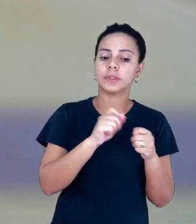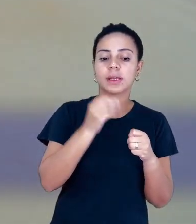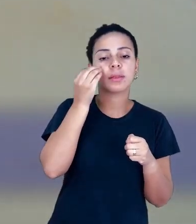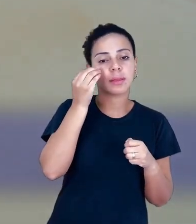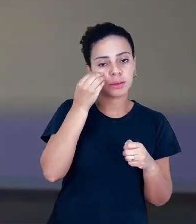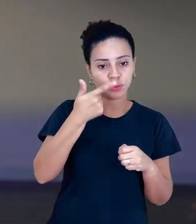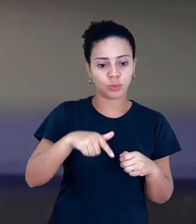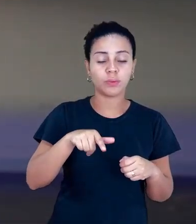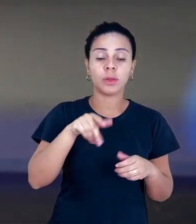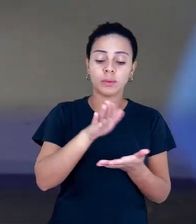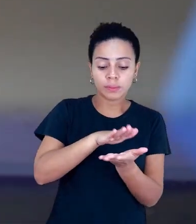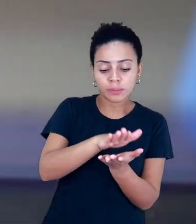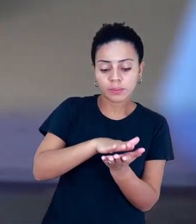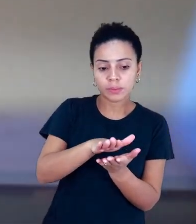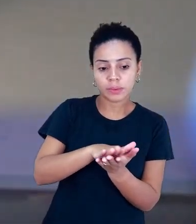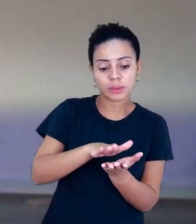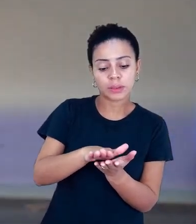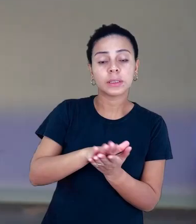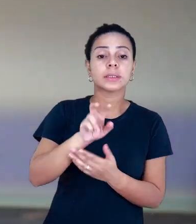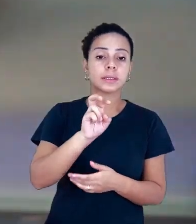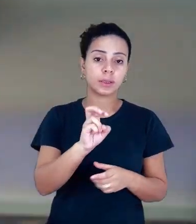de ensaio.